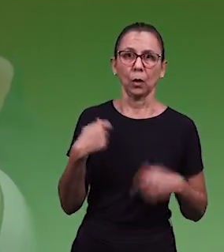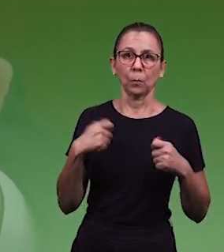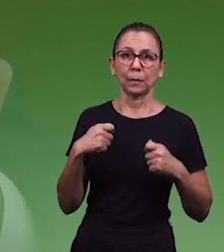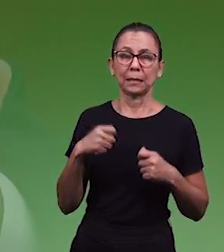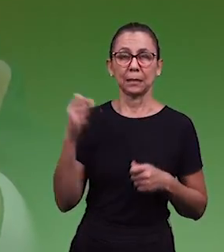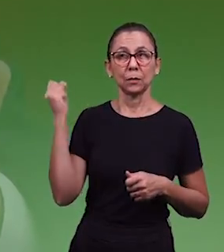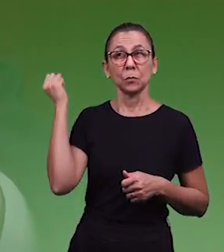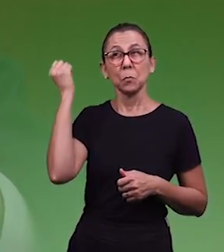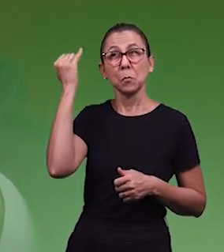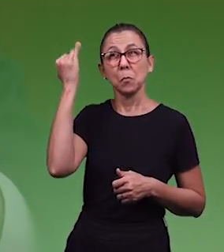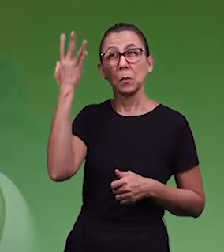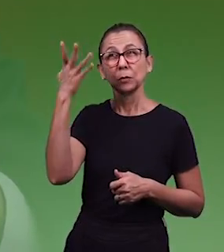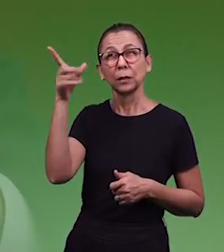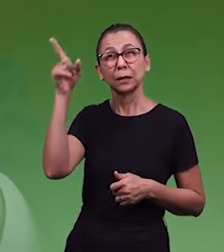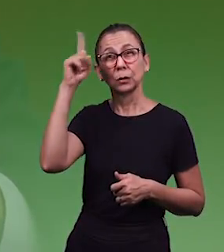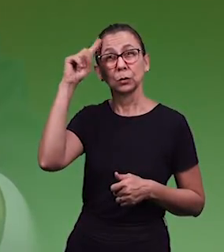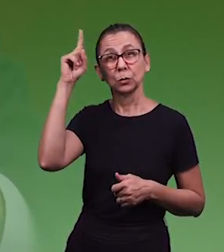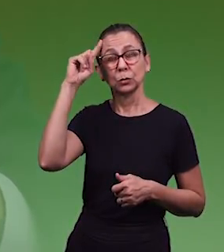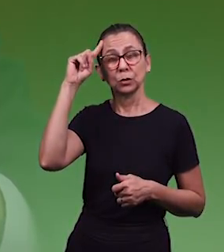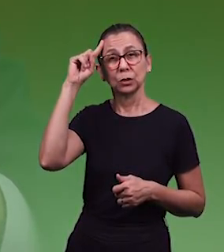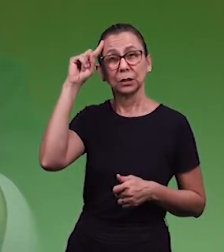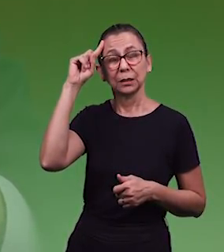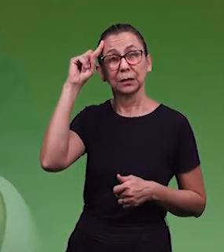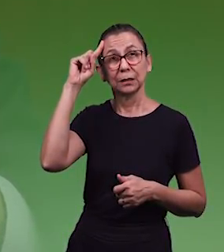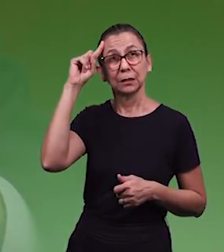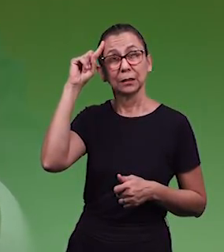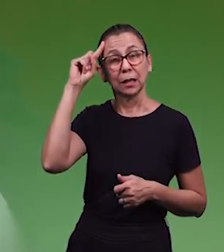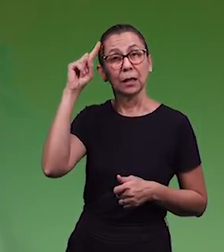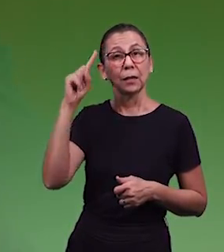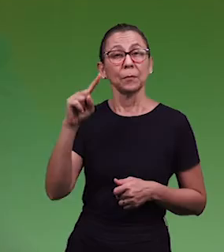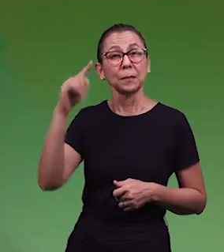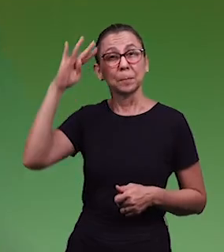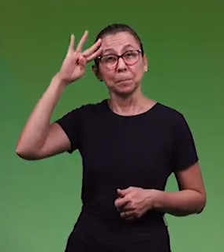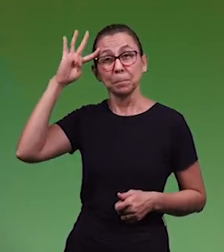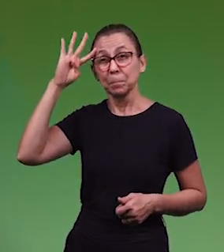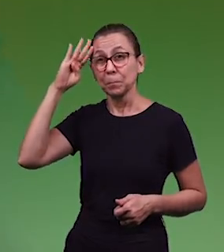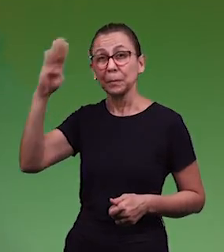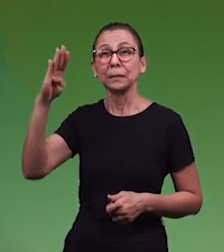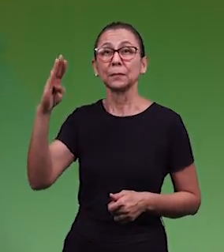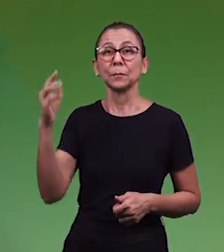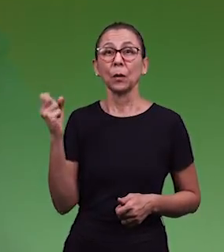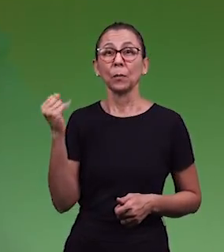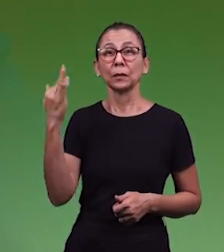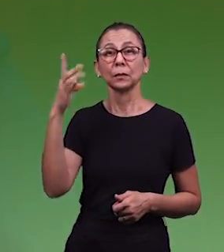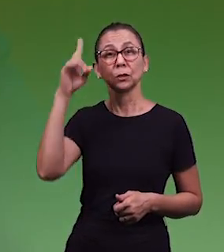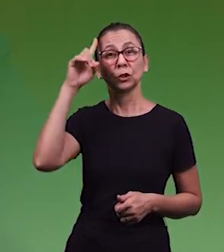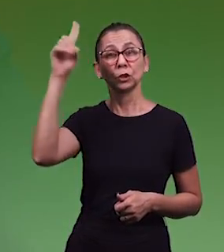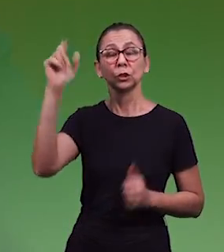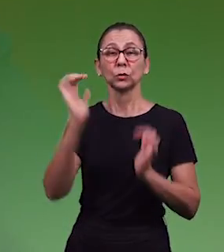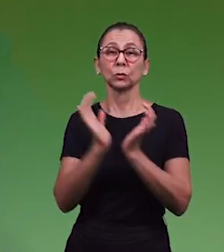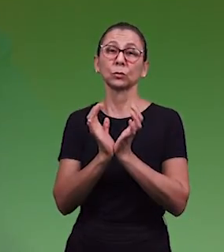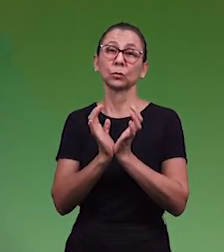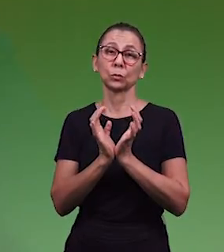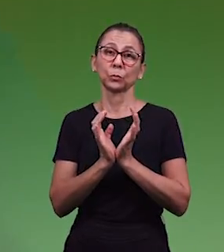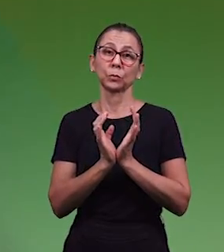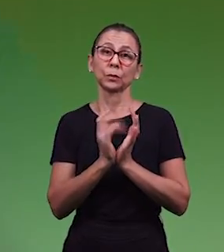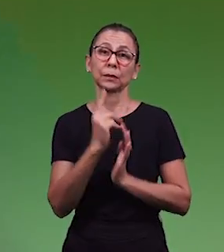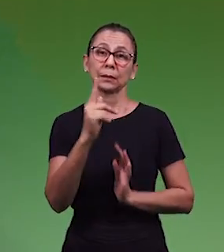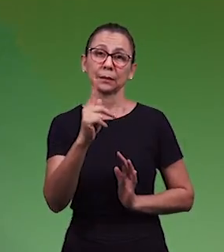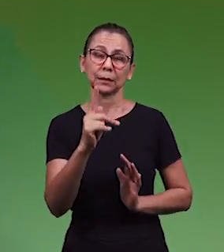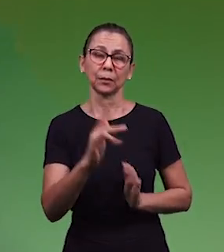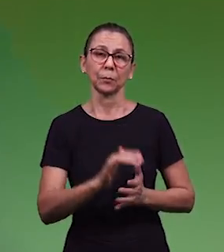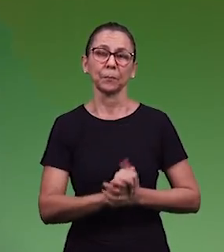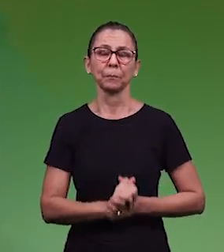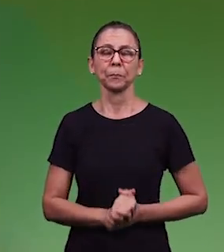no dia do meu grupo, eu não devo faltar. Eu posso ir ao culto profético, eu tenho possibilidade, meu